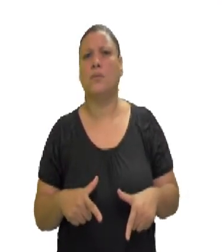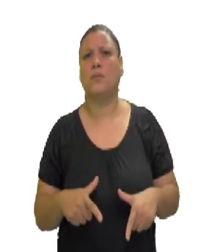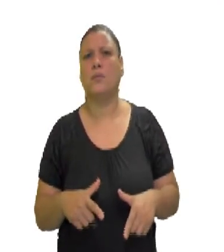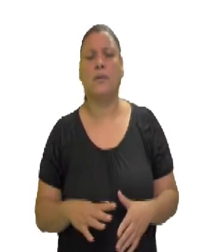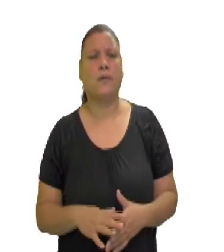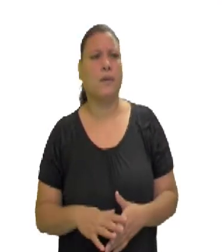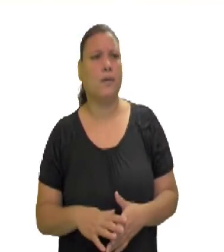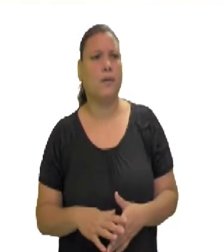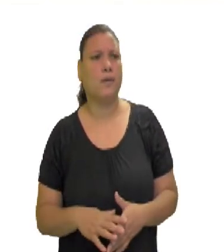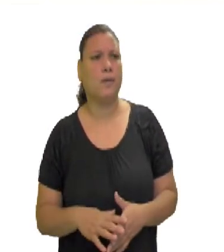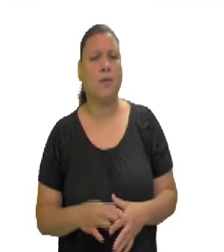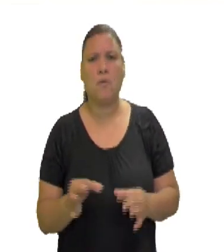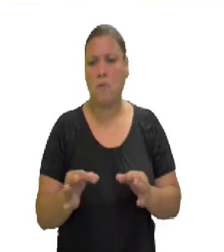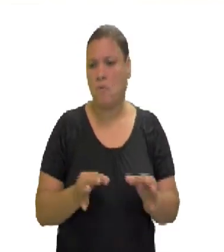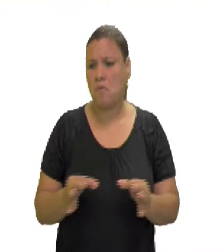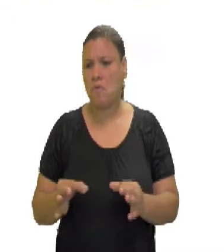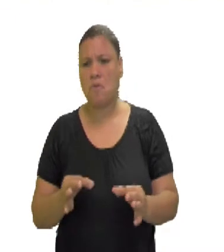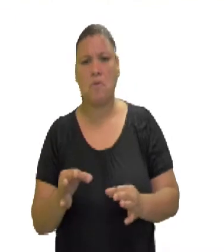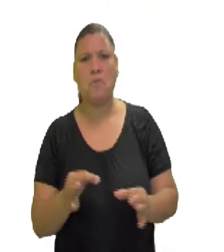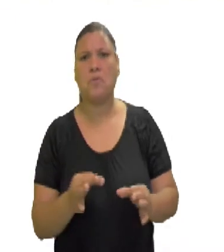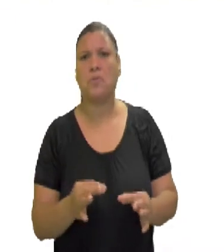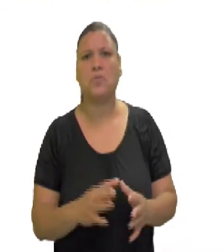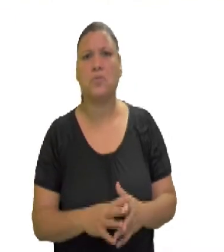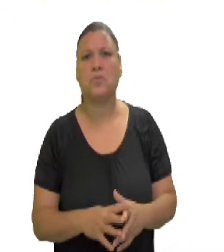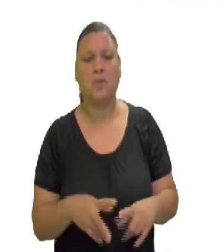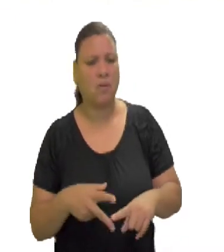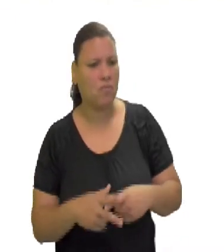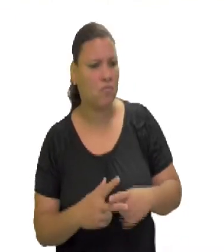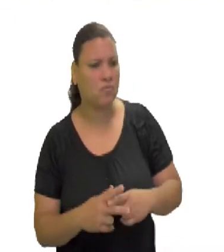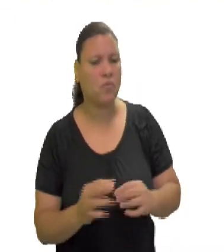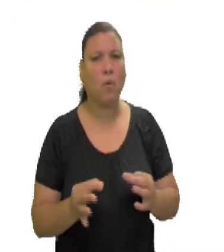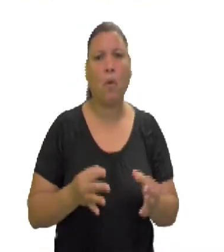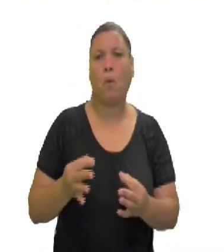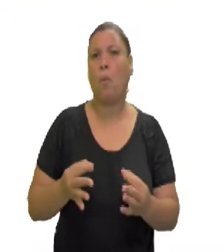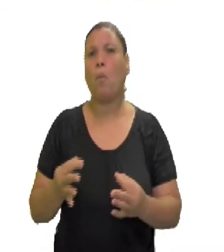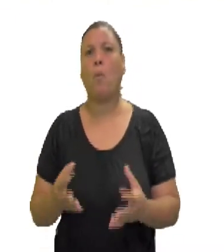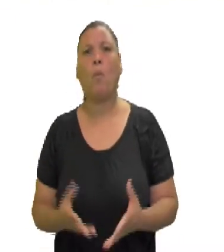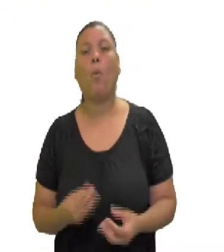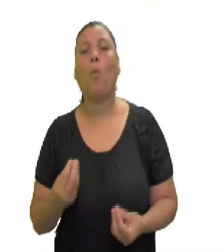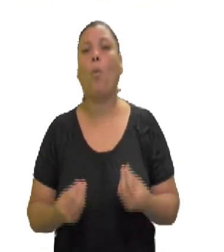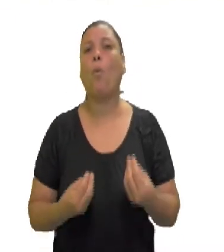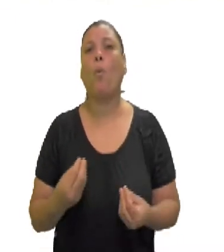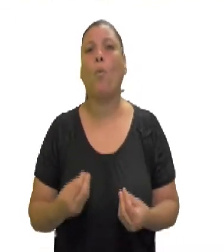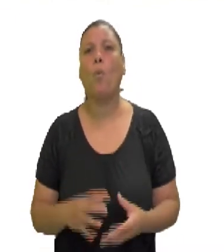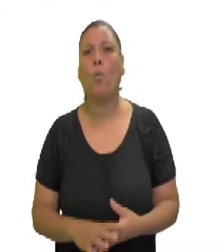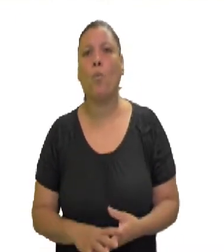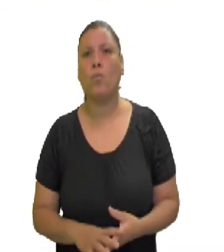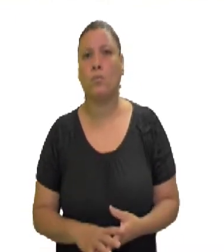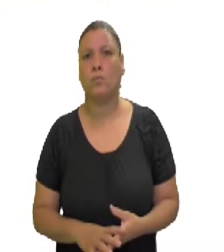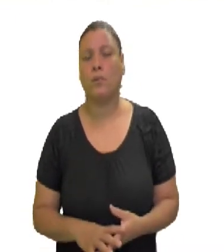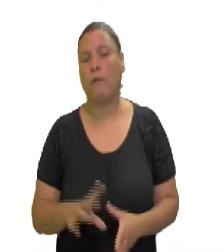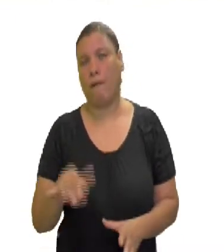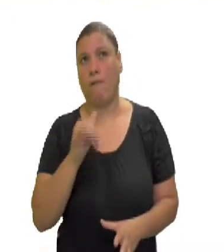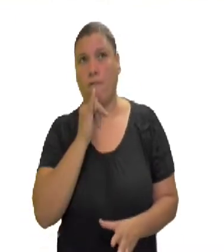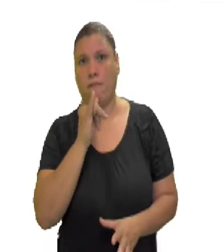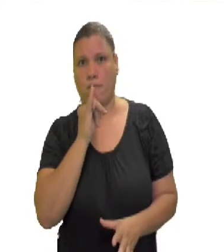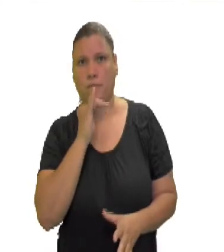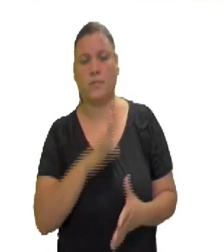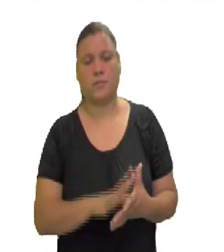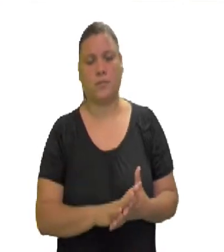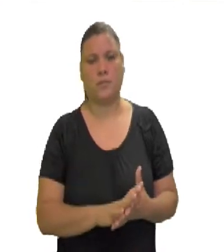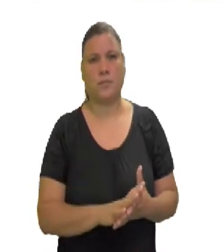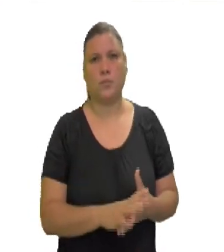caros ou engenhosos. Por exemplo, para um engenho lá na cana-de-açúcar era necessário uma